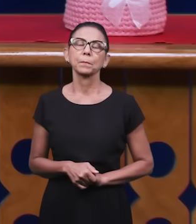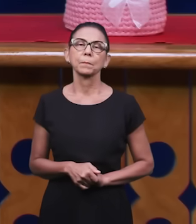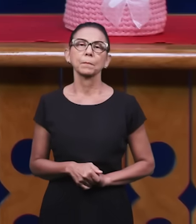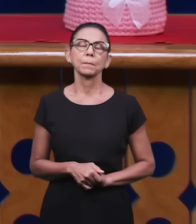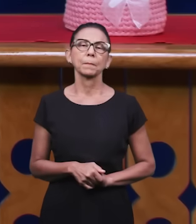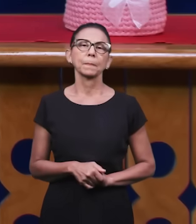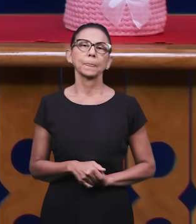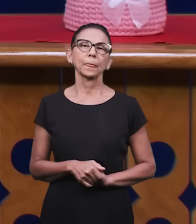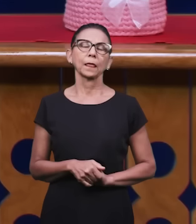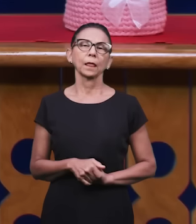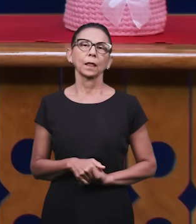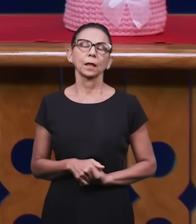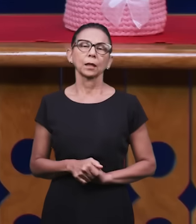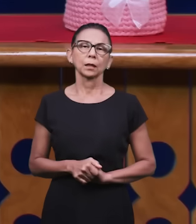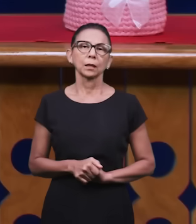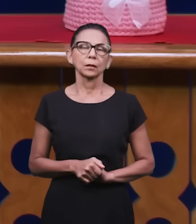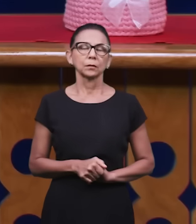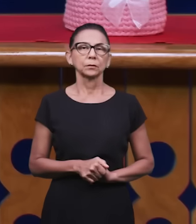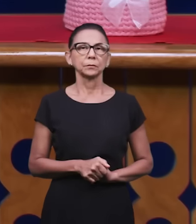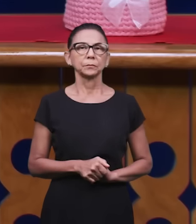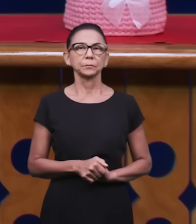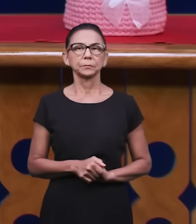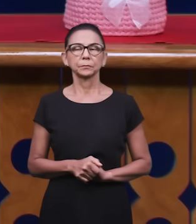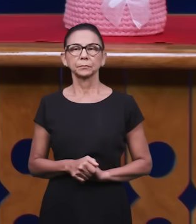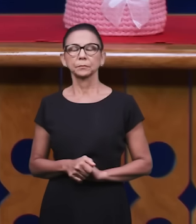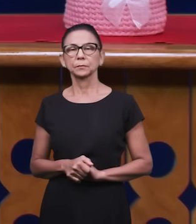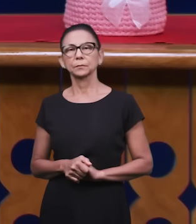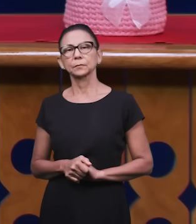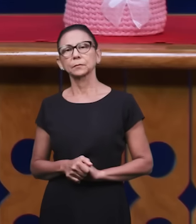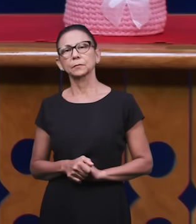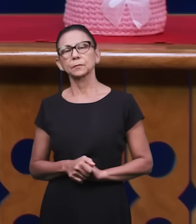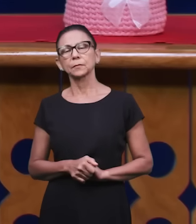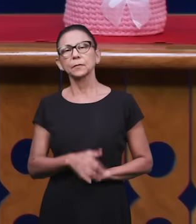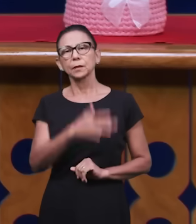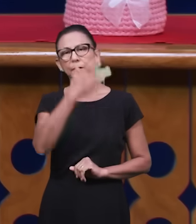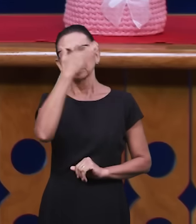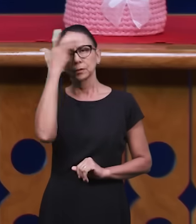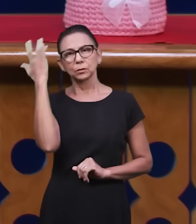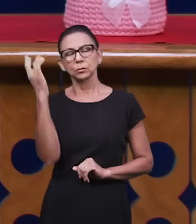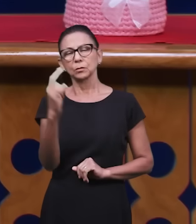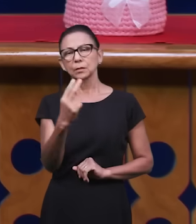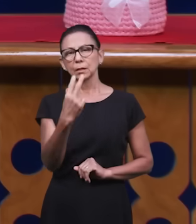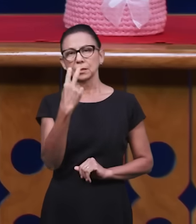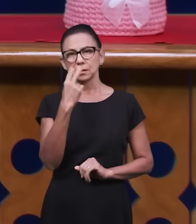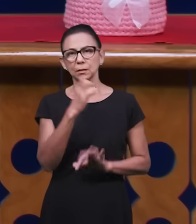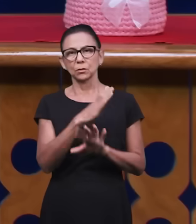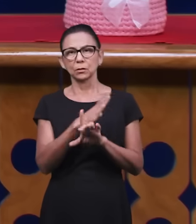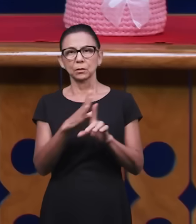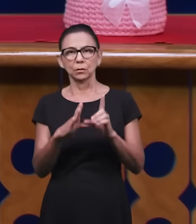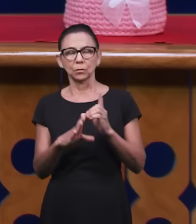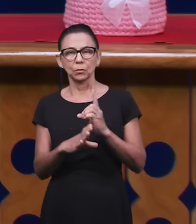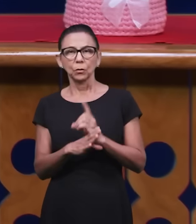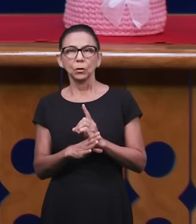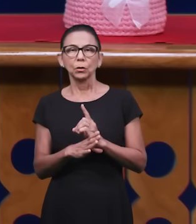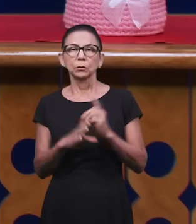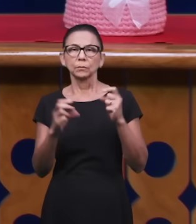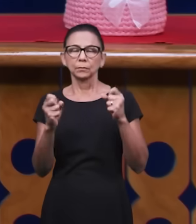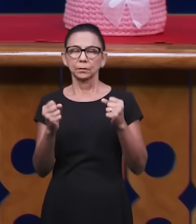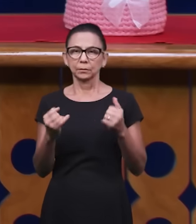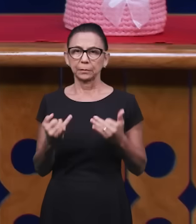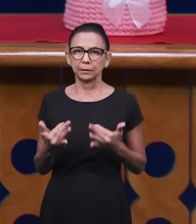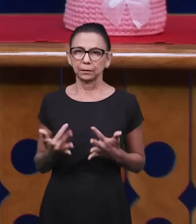de esclarecer àqueles que nos acompanham neste culto que nós vivemos um